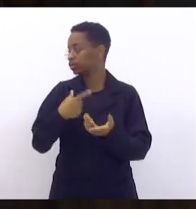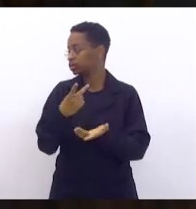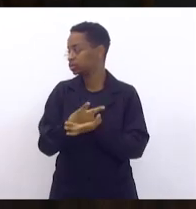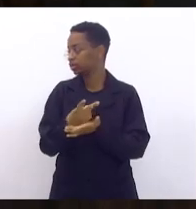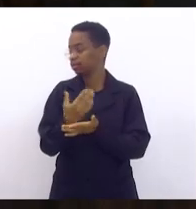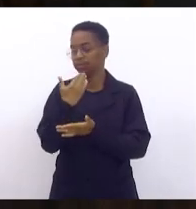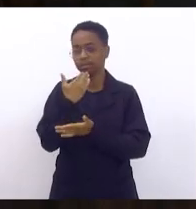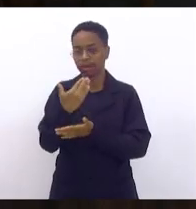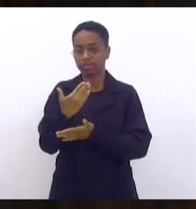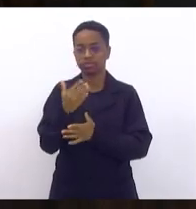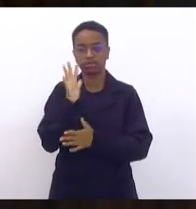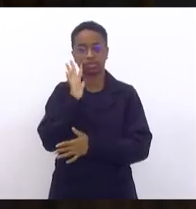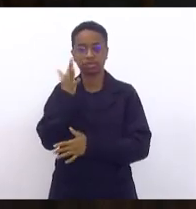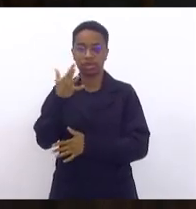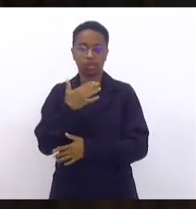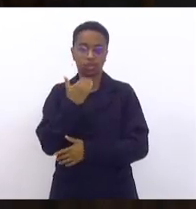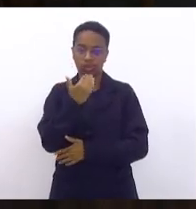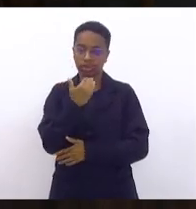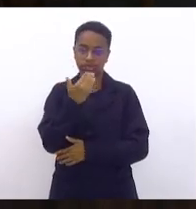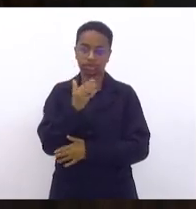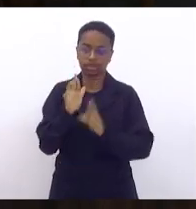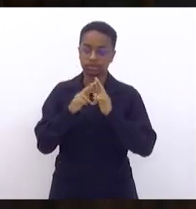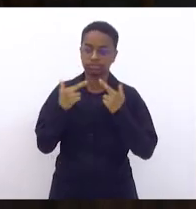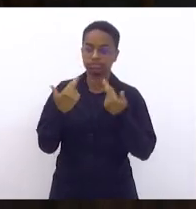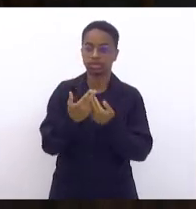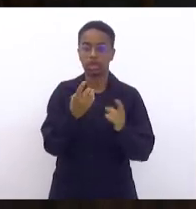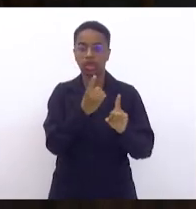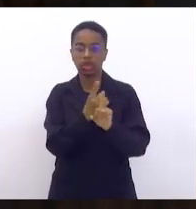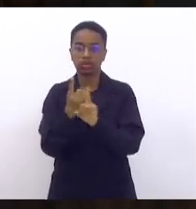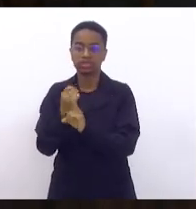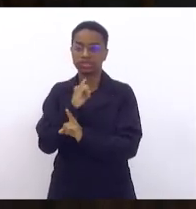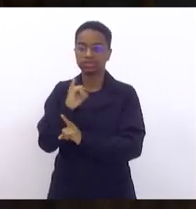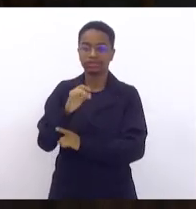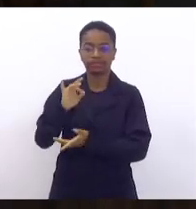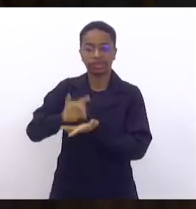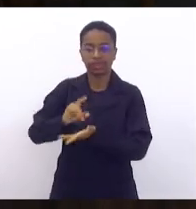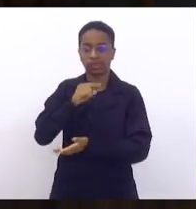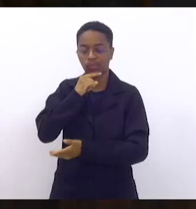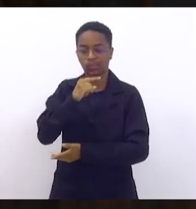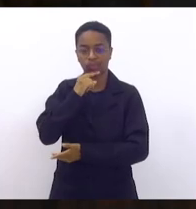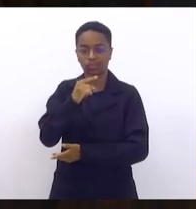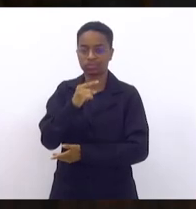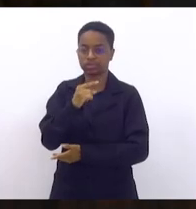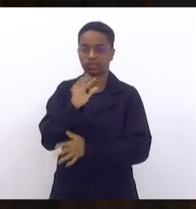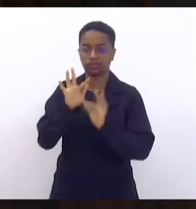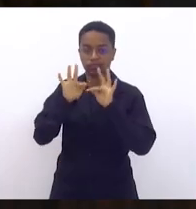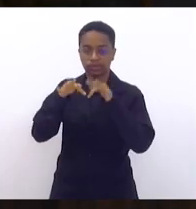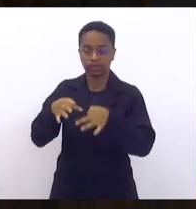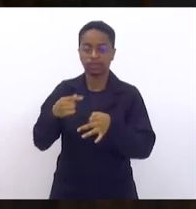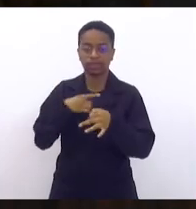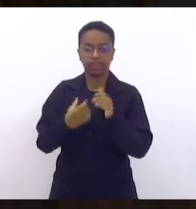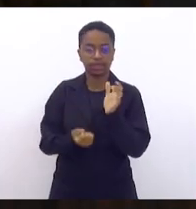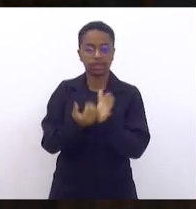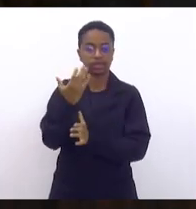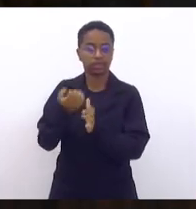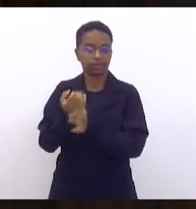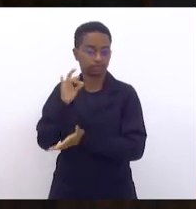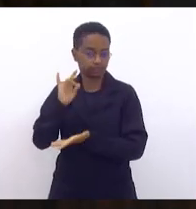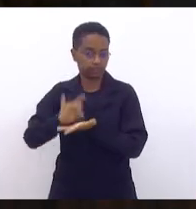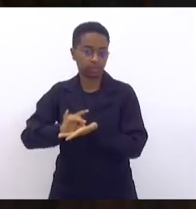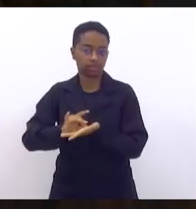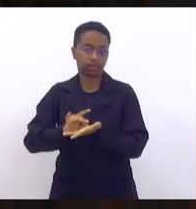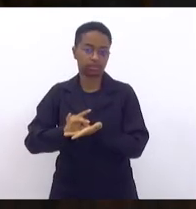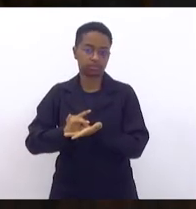desdobramento não adianta a gente se reunir a gente se encontrar se não tiver ali no final uma produção de fato